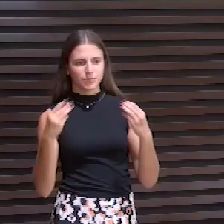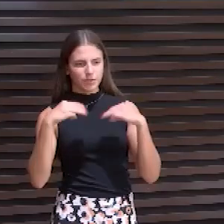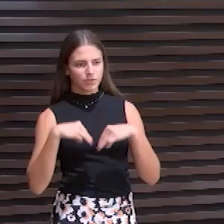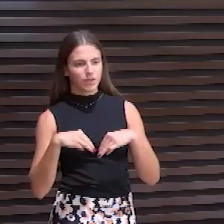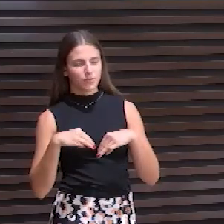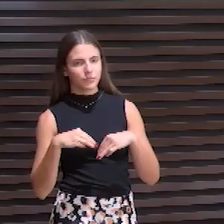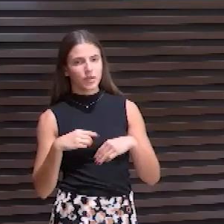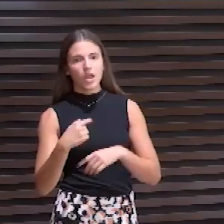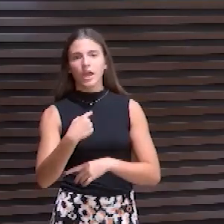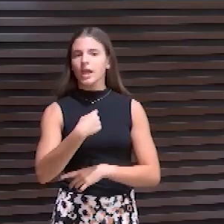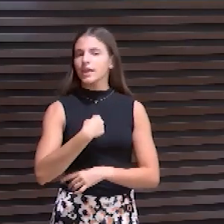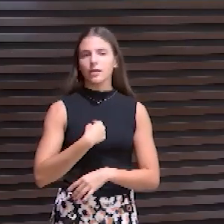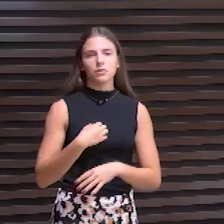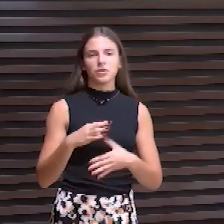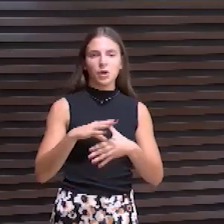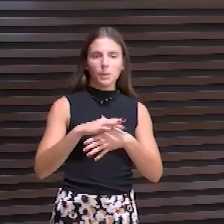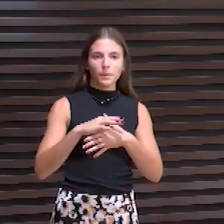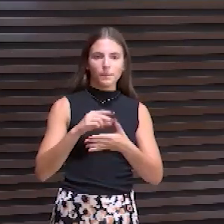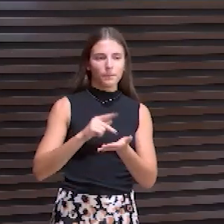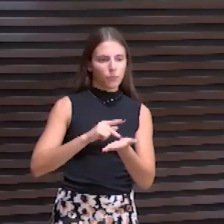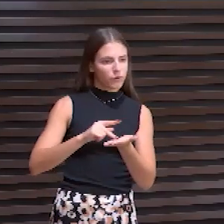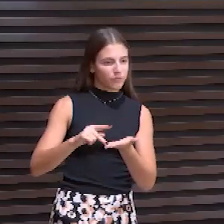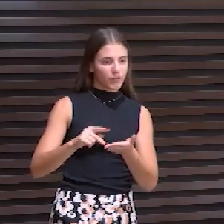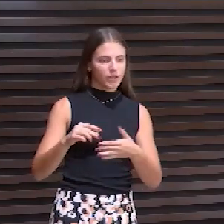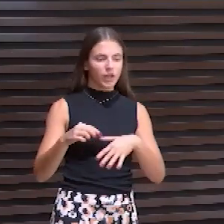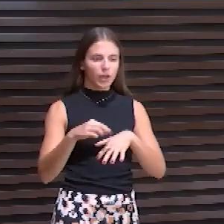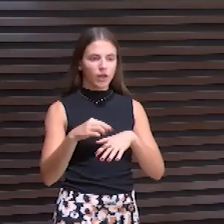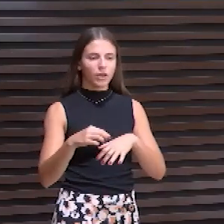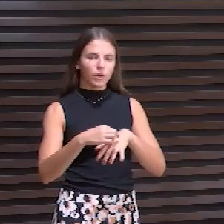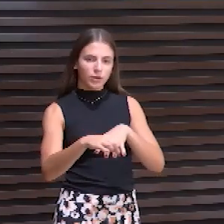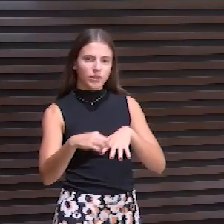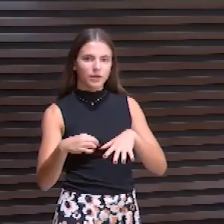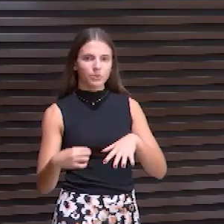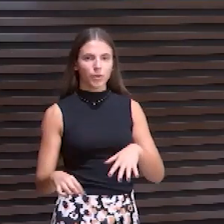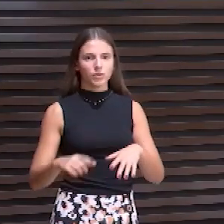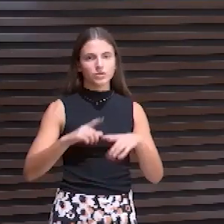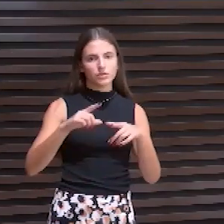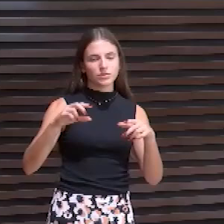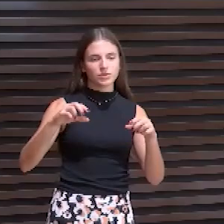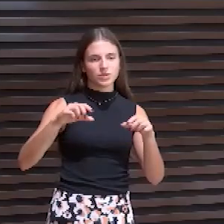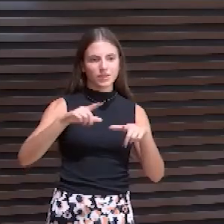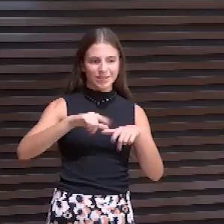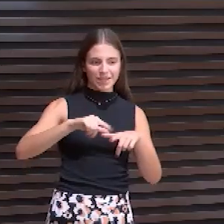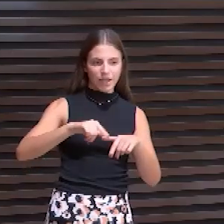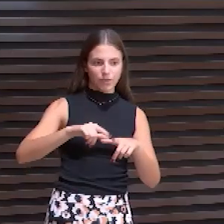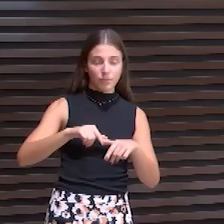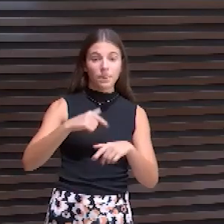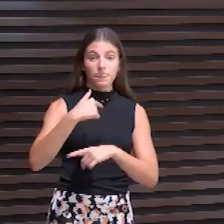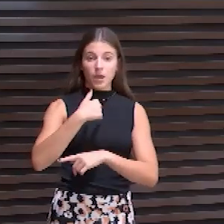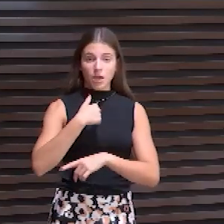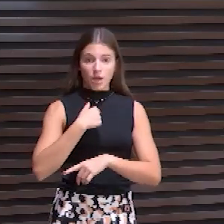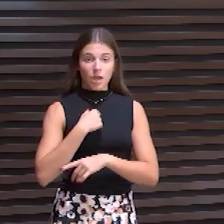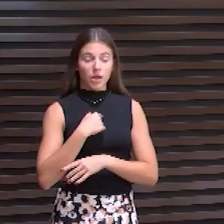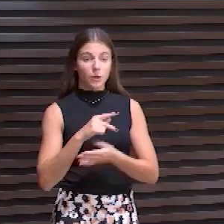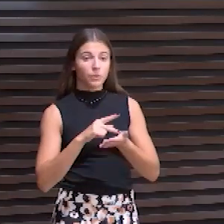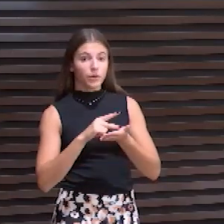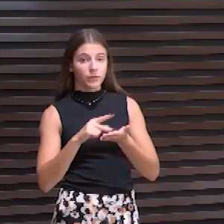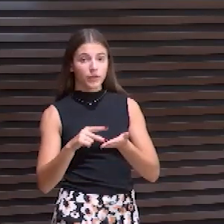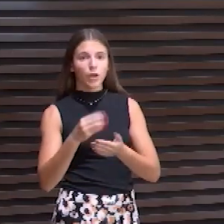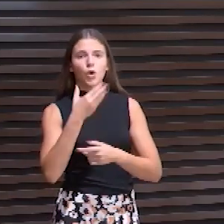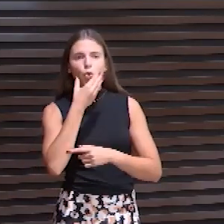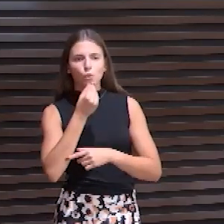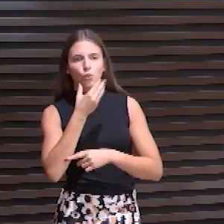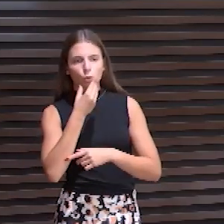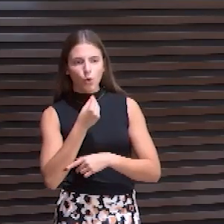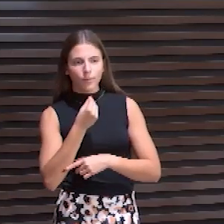purifiquei os leprosos de Israel, purifiquei um leproso, pagão, comandante do exército inimigo e leproso.